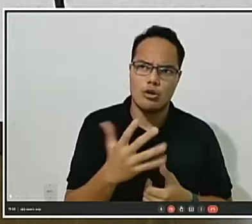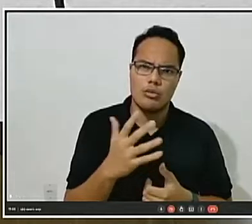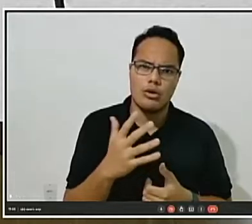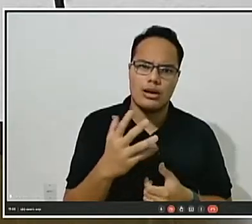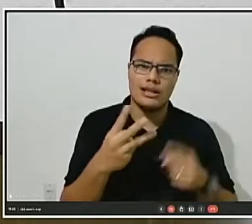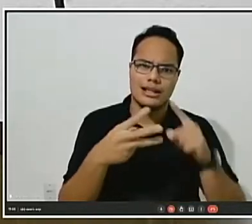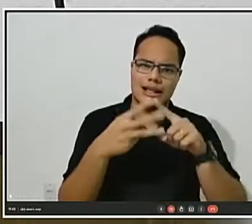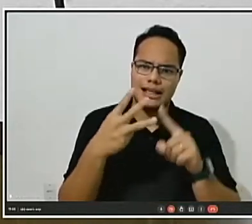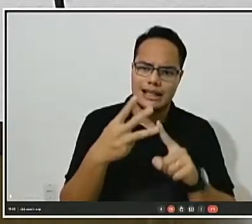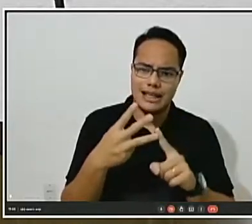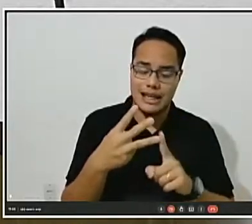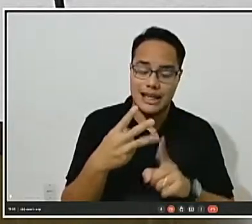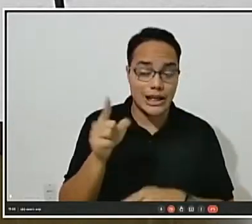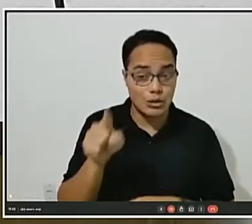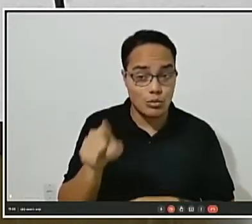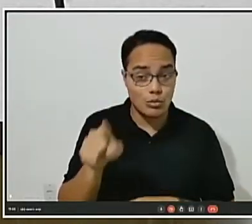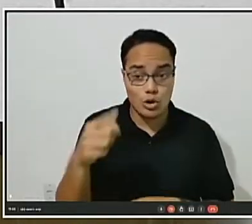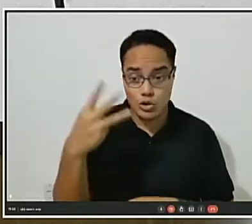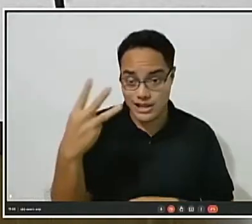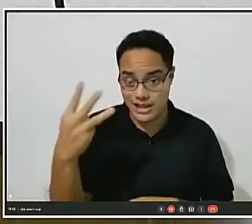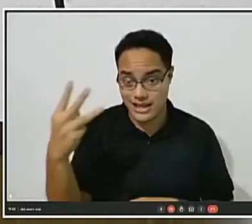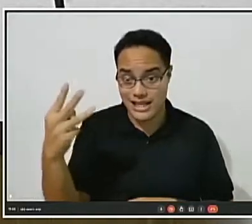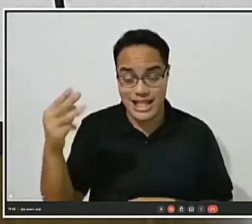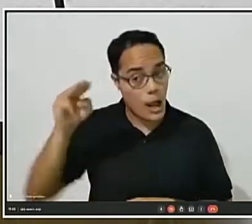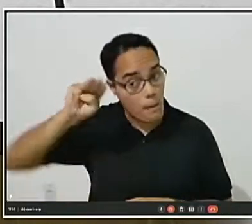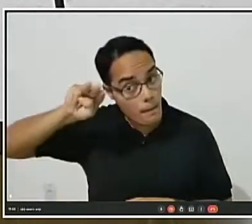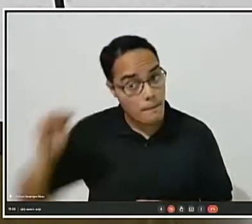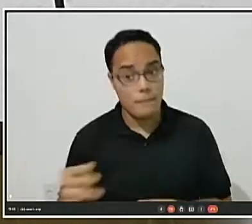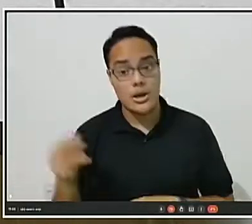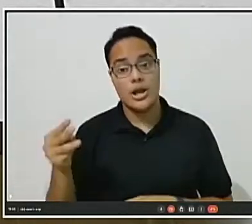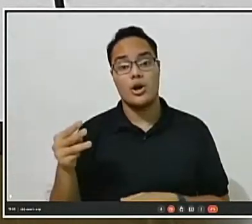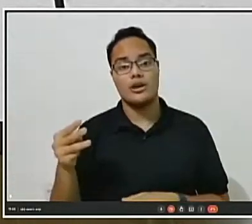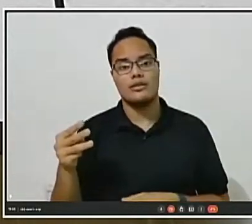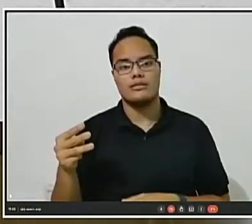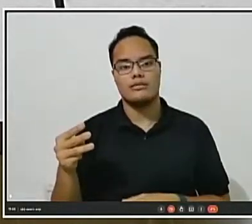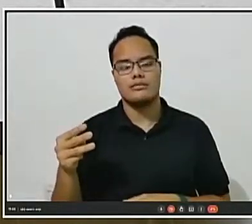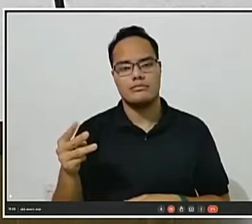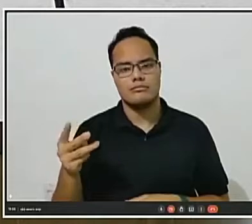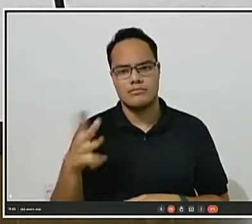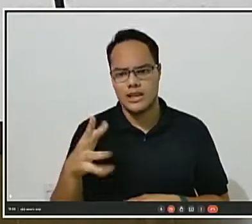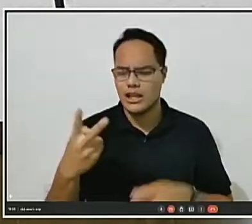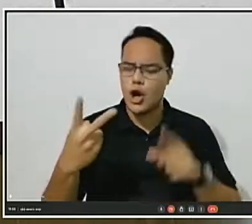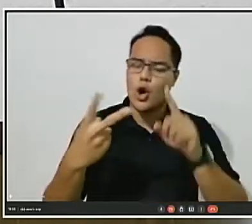3,33 milhões de recursos. Então, foram